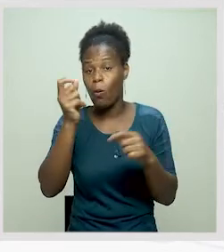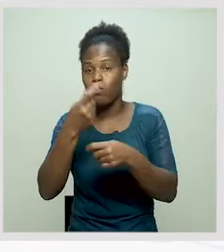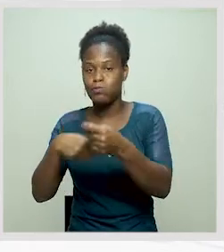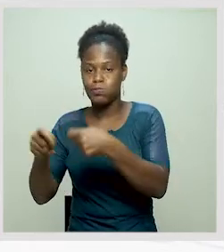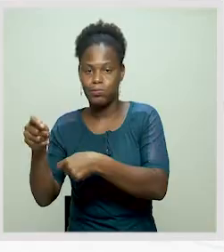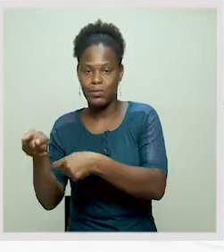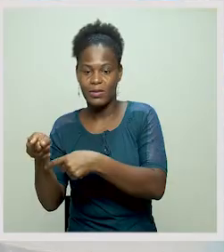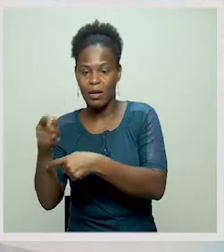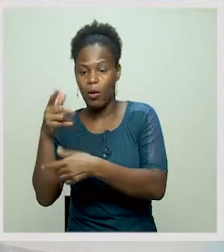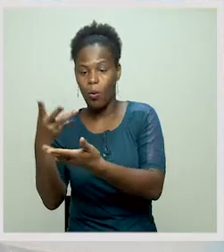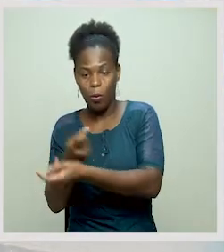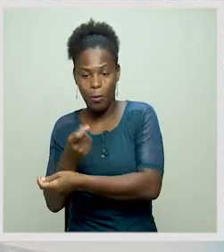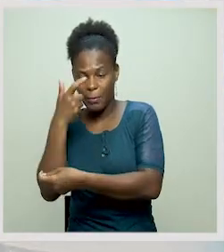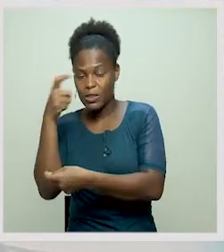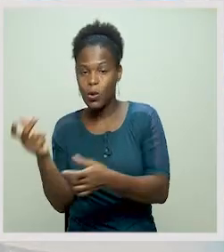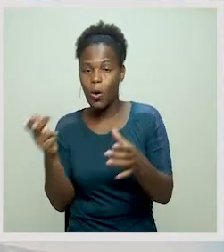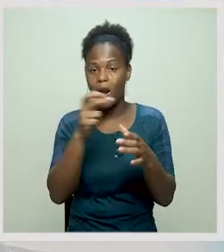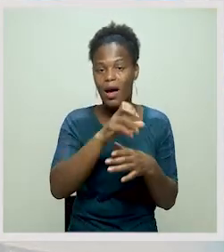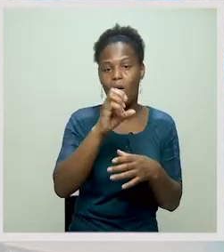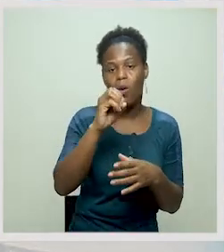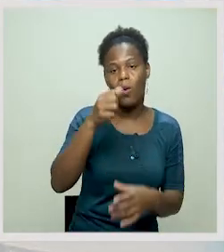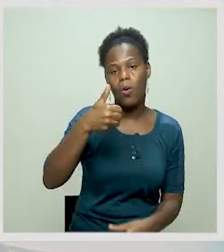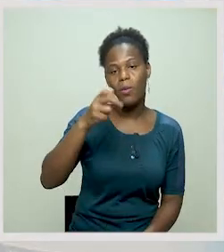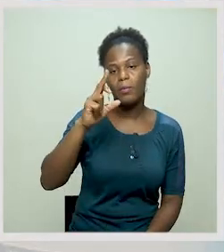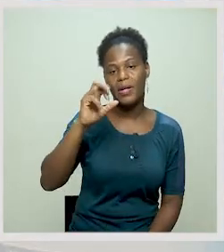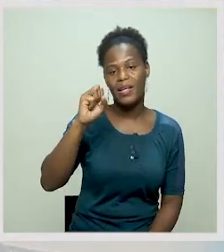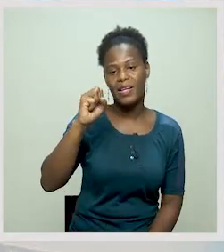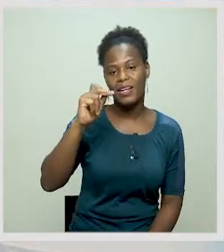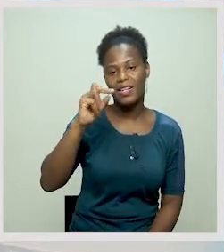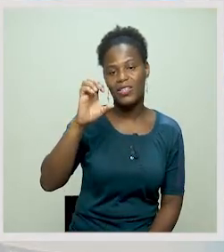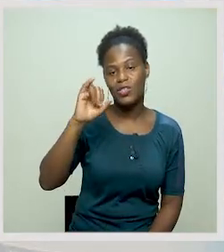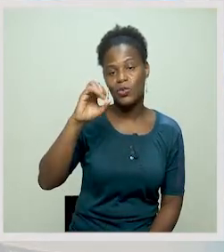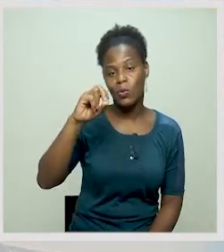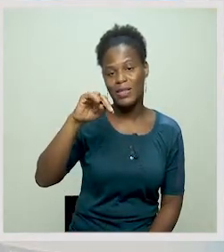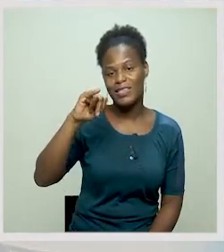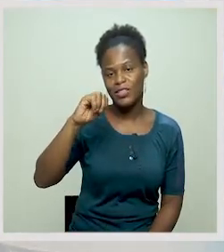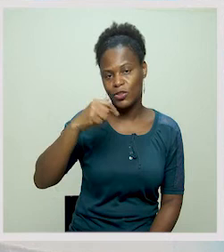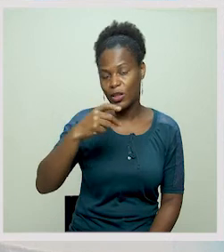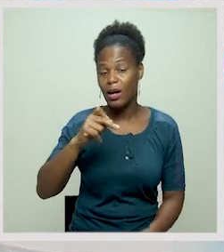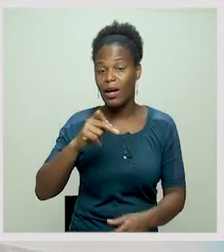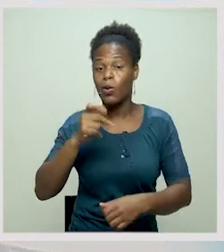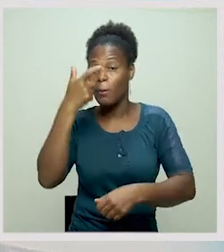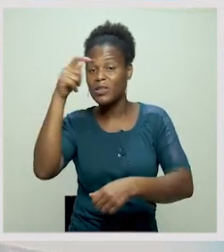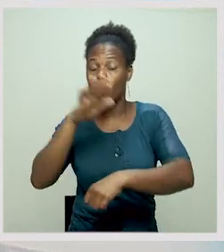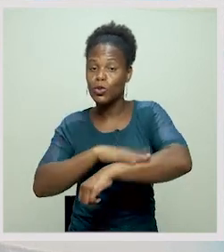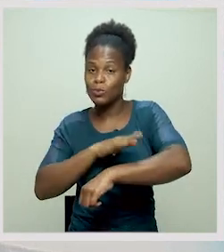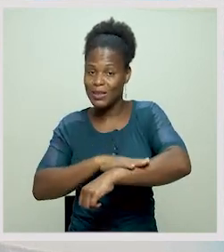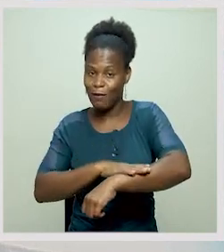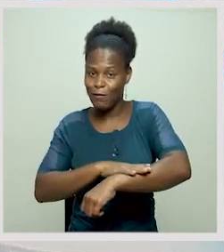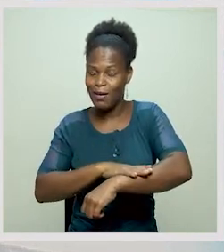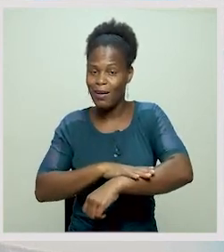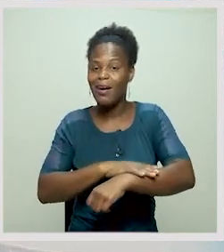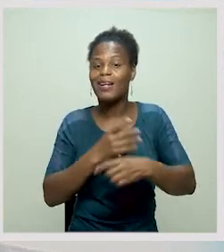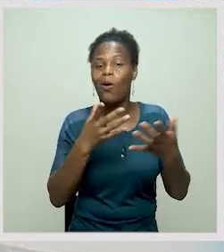Quando se adquire, a pessoa passa a ser obrigacionista, que é o titular de uma obrigação. Comprou ação a